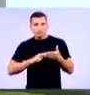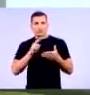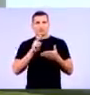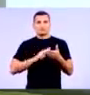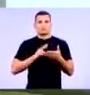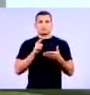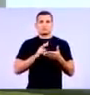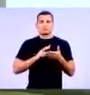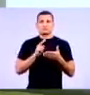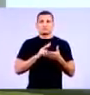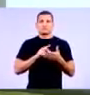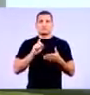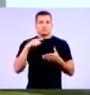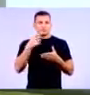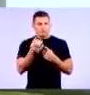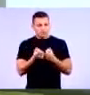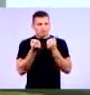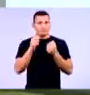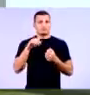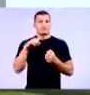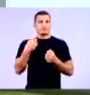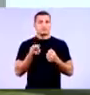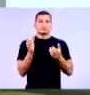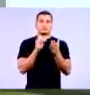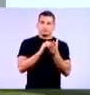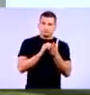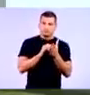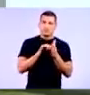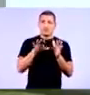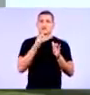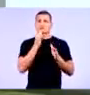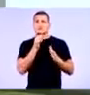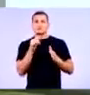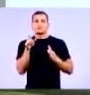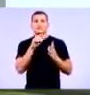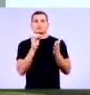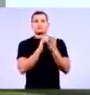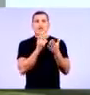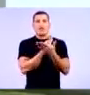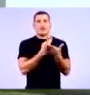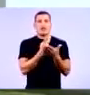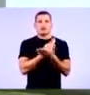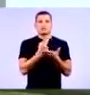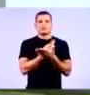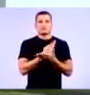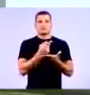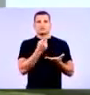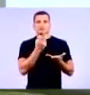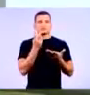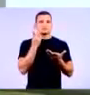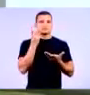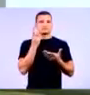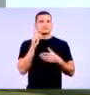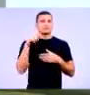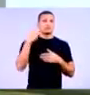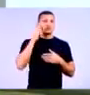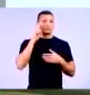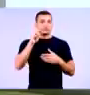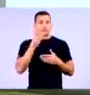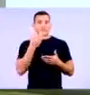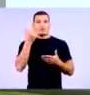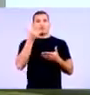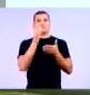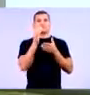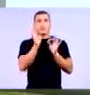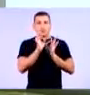aí salva e aí posta. Mas se você postou por algum motivo, postei errado, ou daí 2 dias melhorei o arquivo.